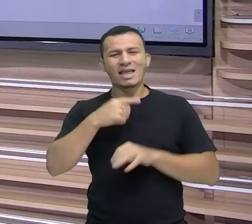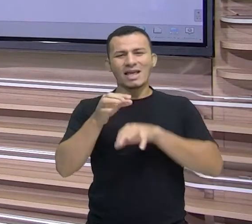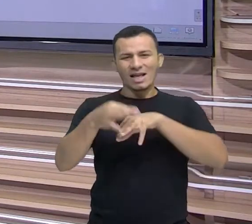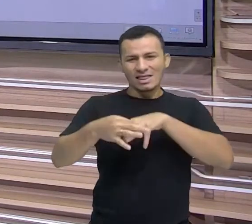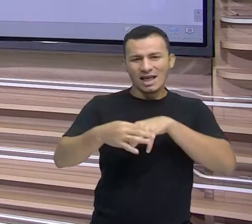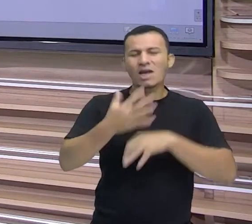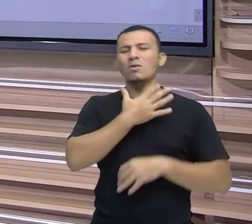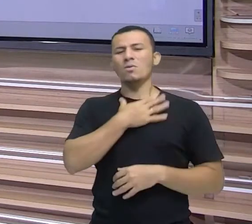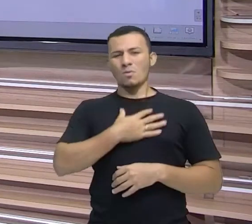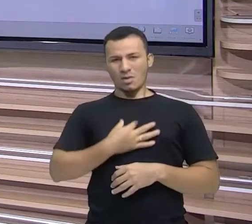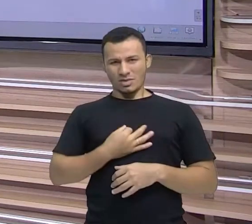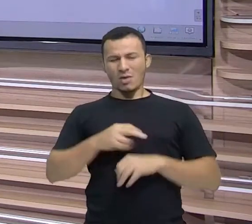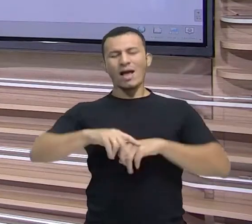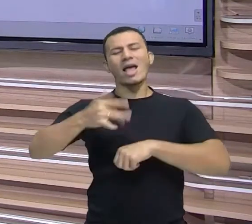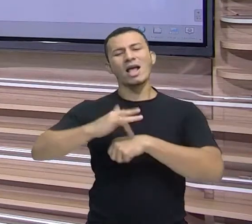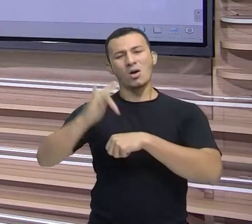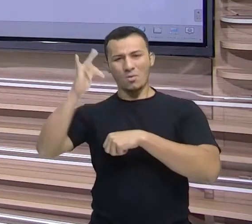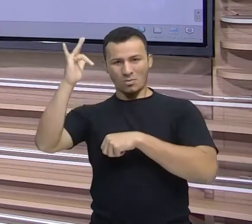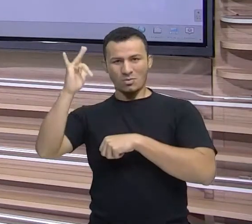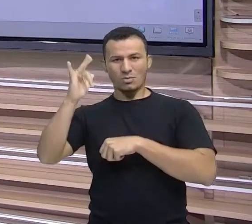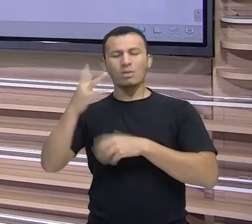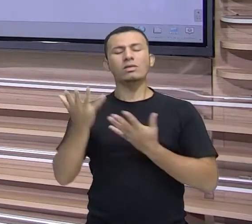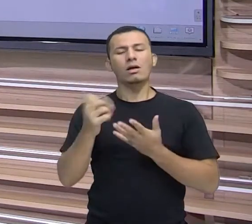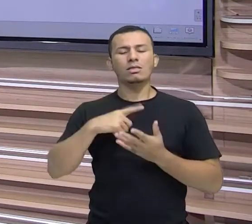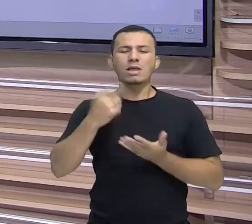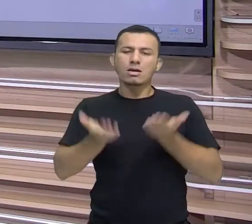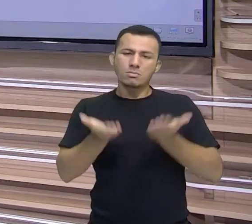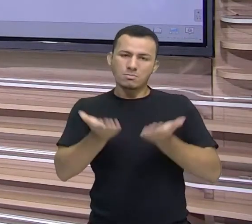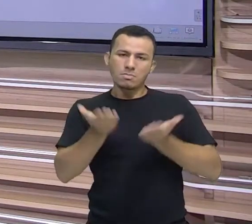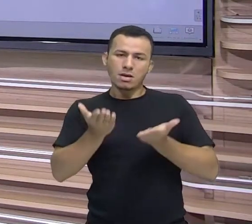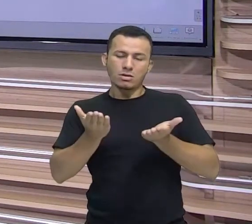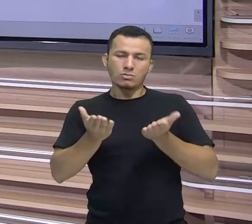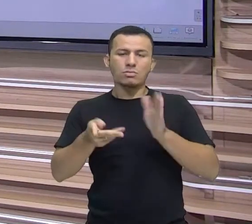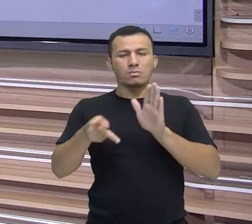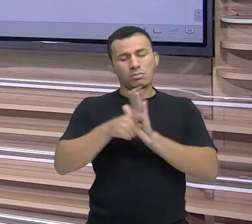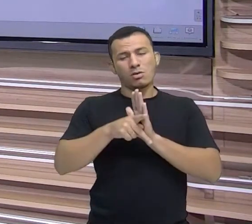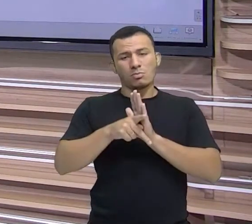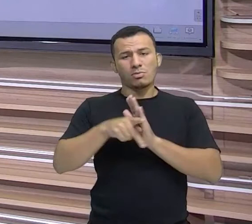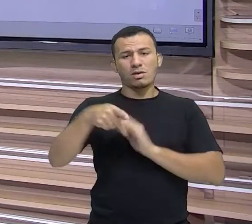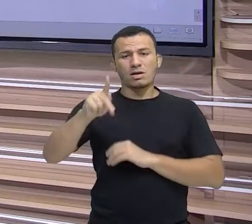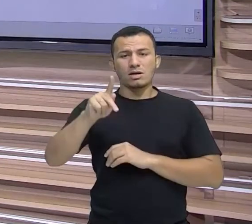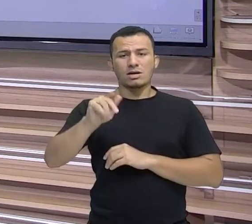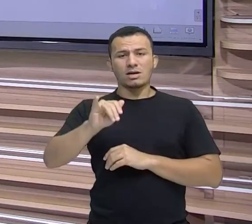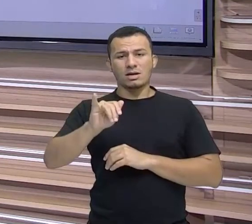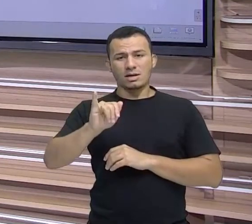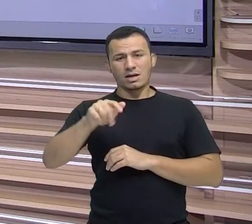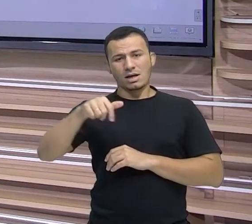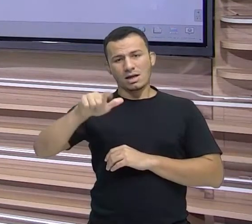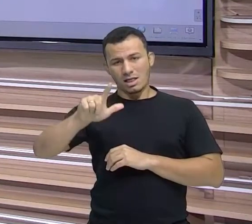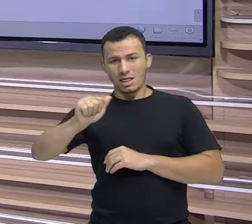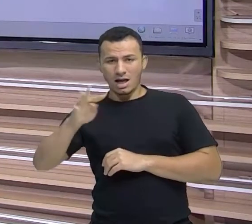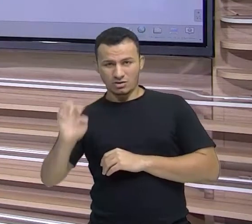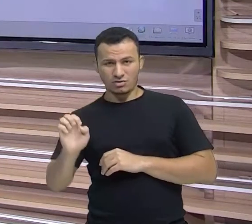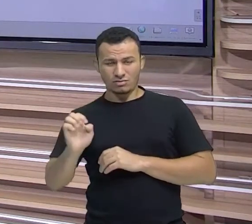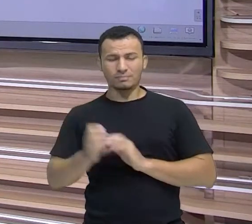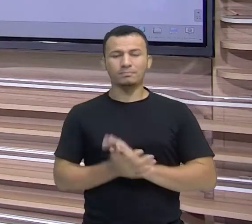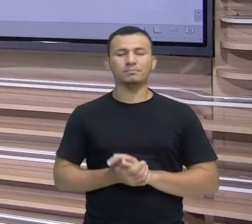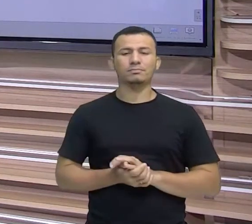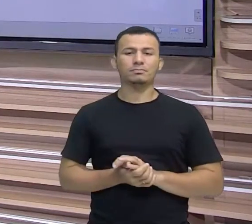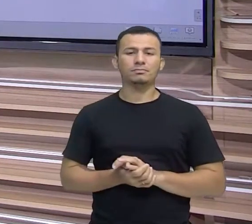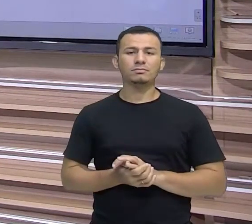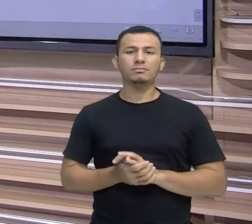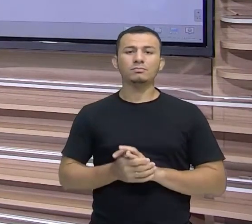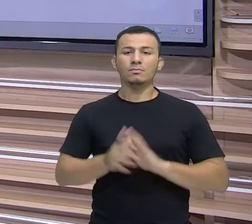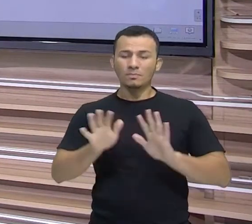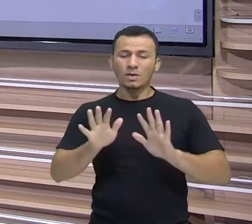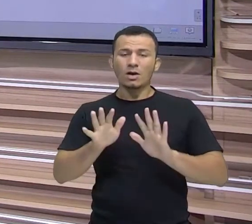a compra em ouro, esse ouro é pesado através do quilate, que vale 0,2 gramas. Agora, quando eu vou pesar o nosso